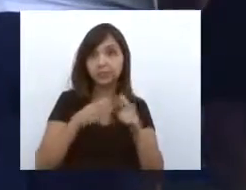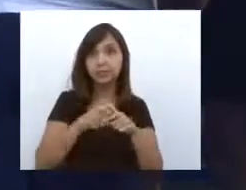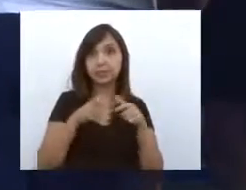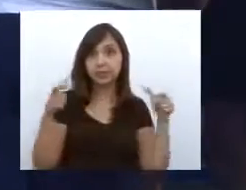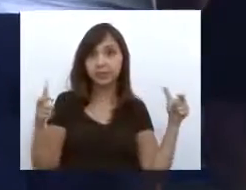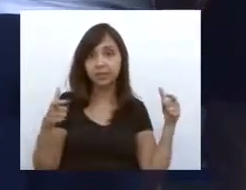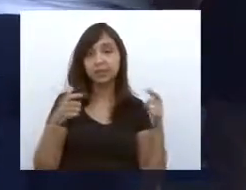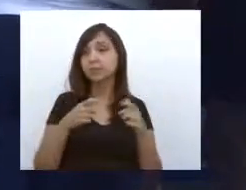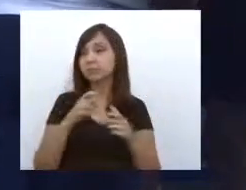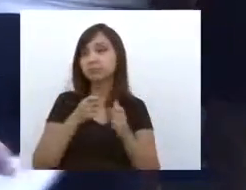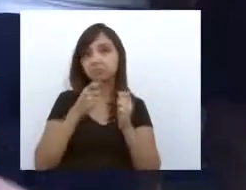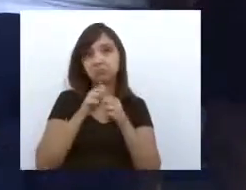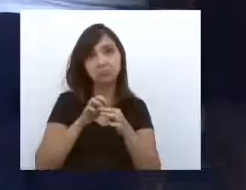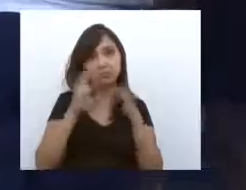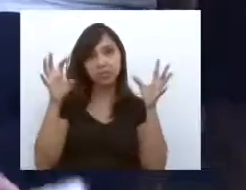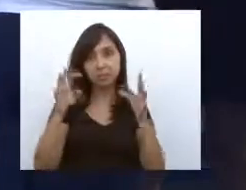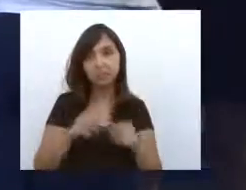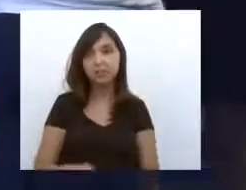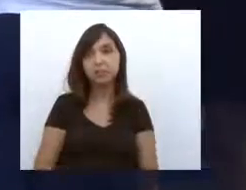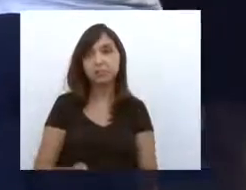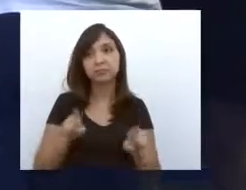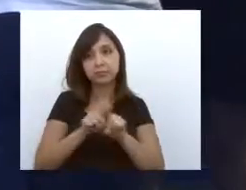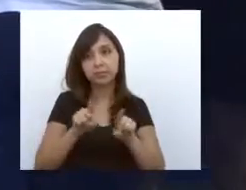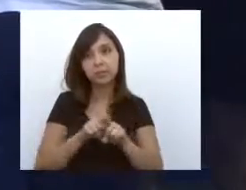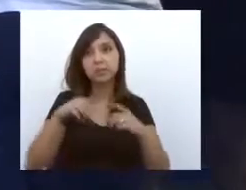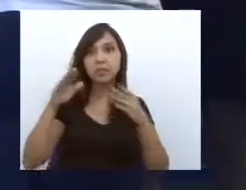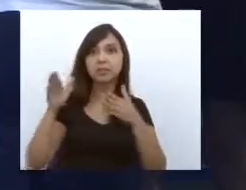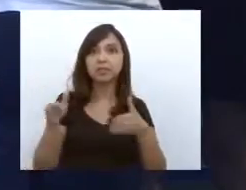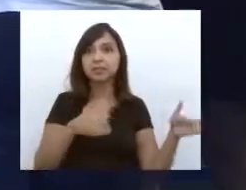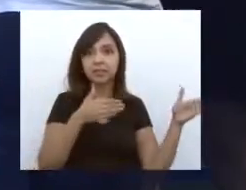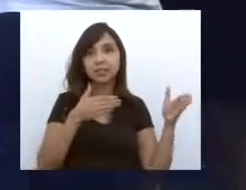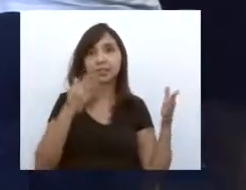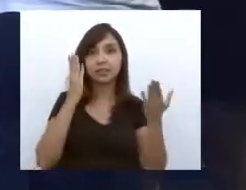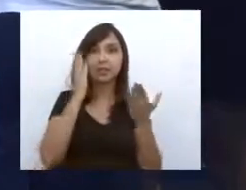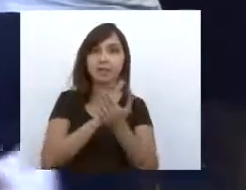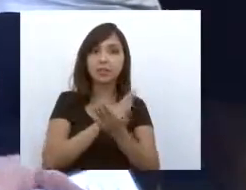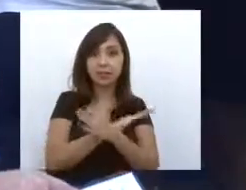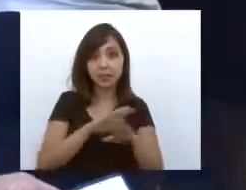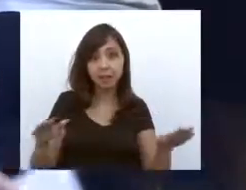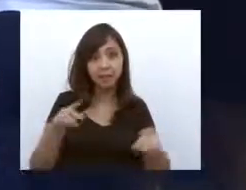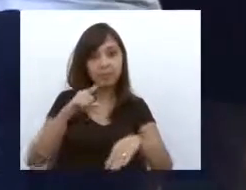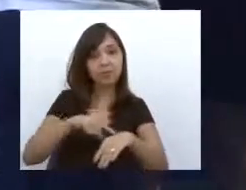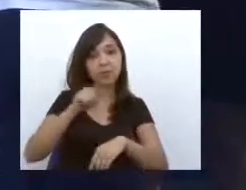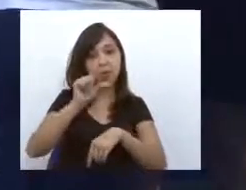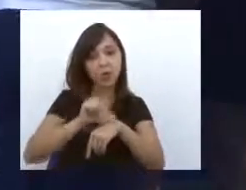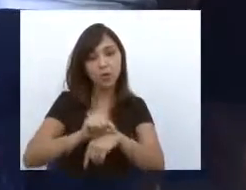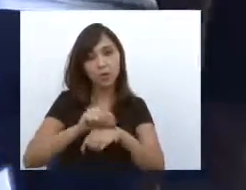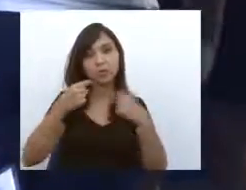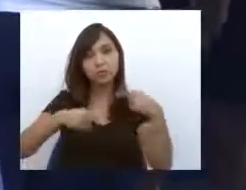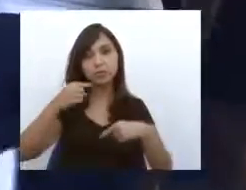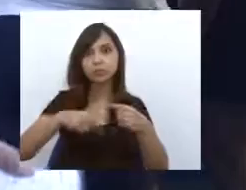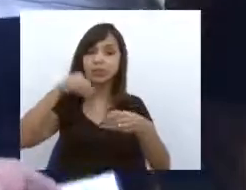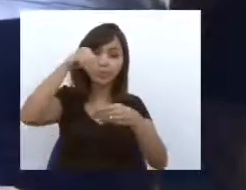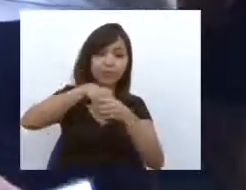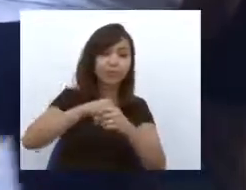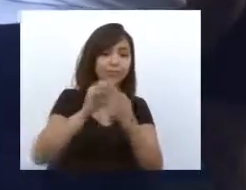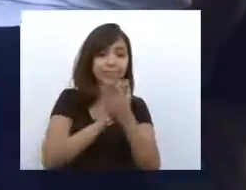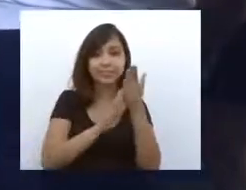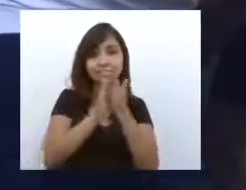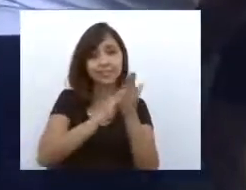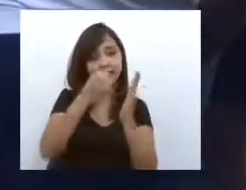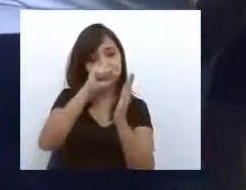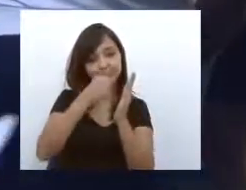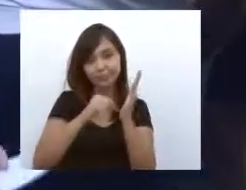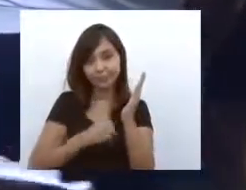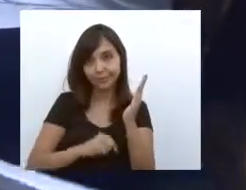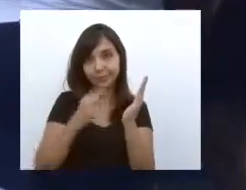expediente foi deliberado e também a sessão foi encerrada na ordem do dia, também sem a discussão e votação de nenhum dos